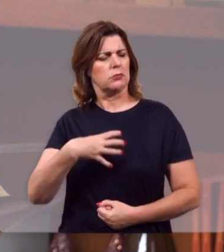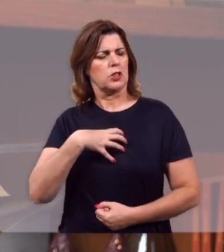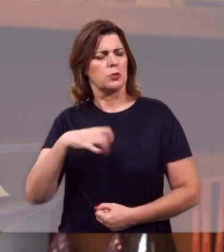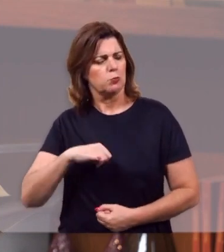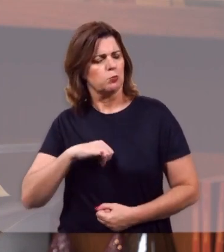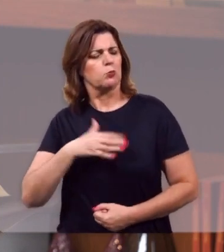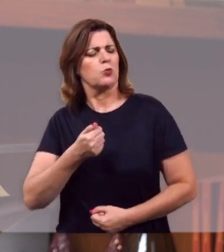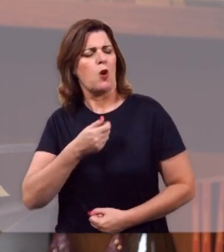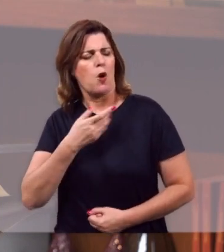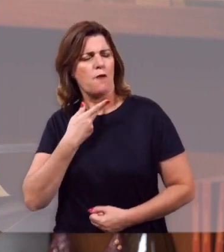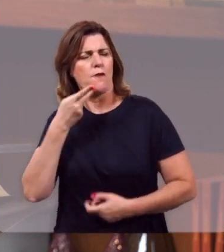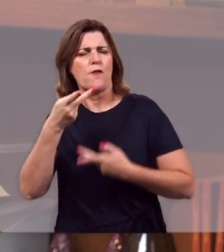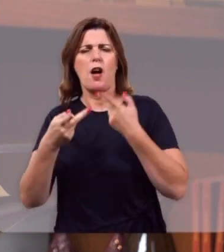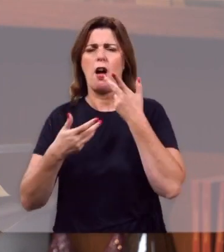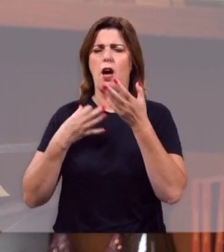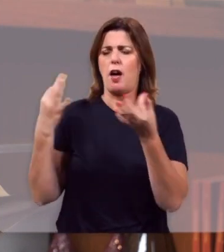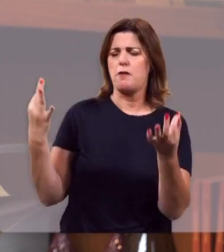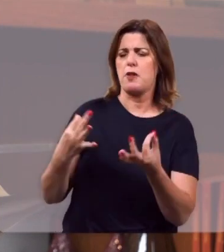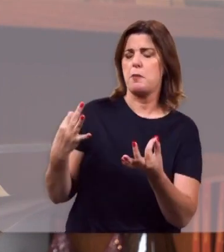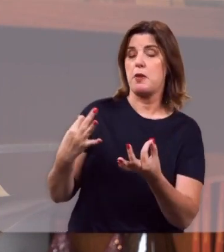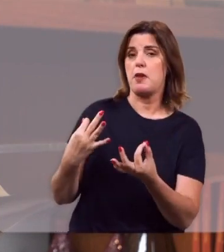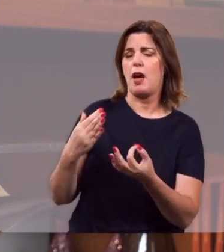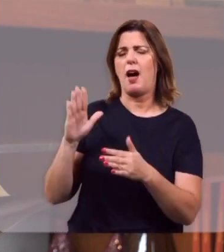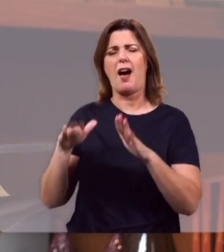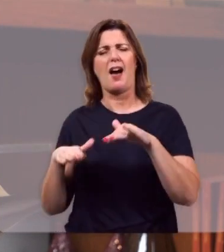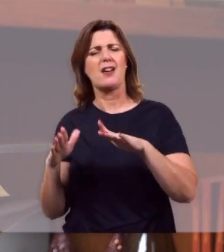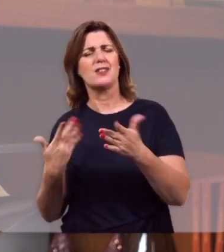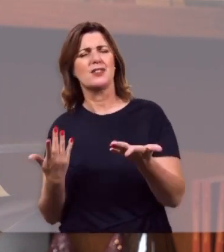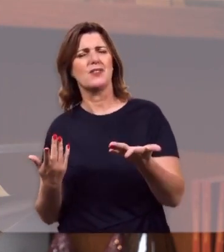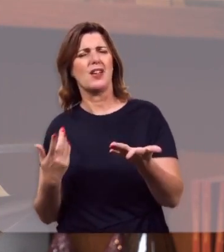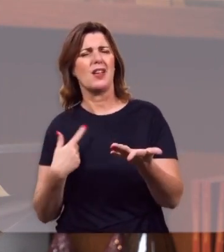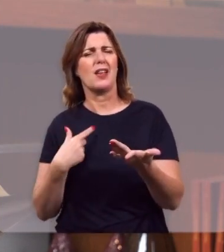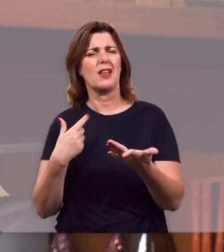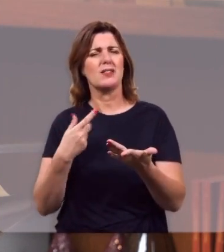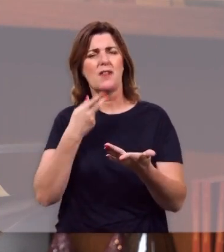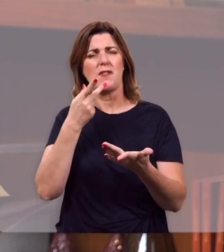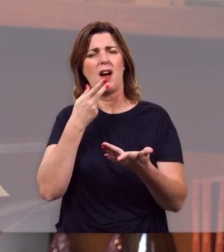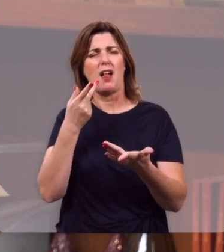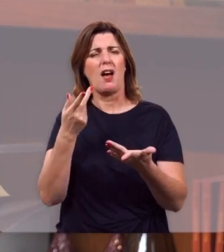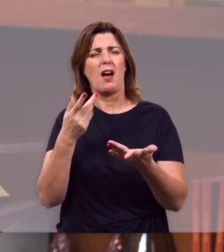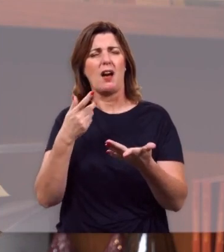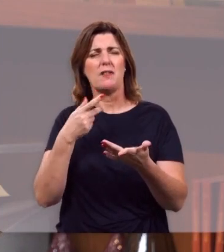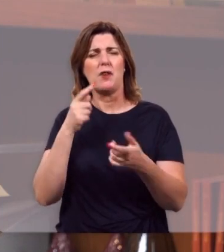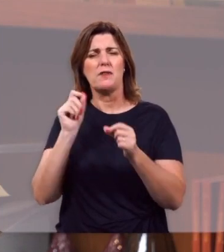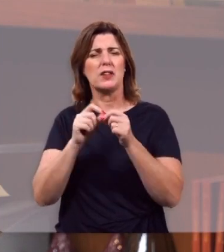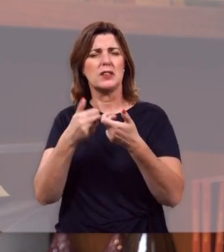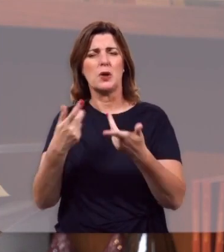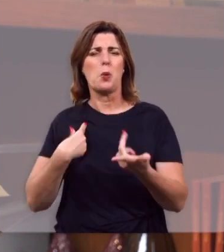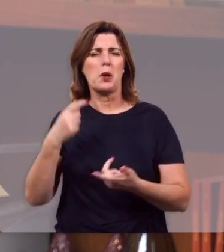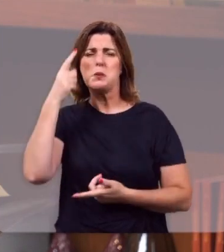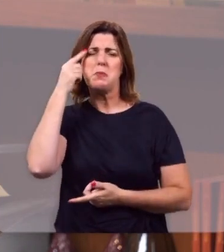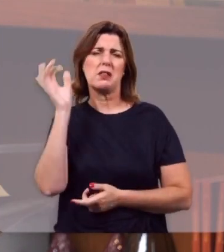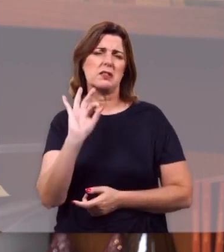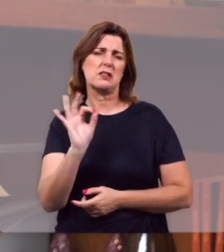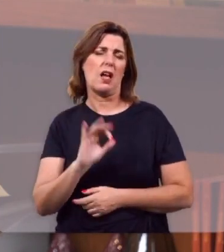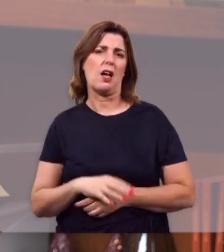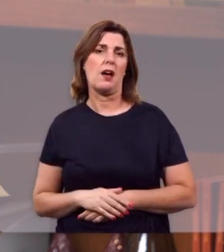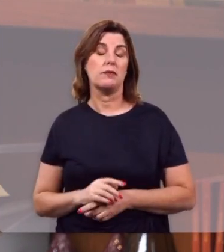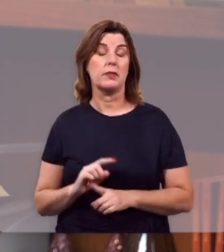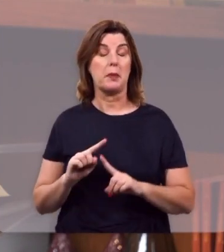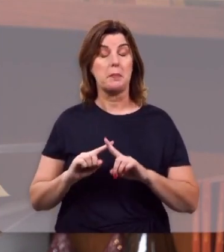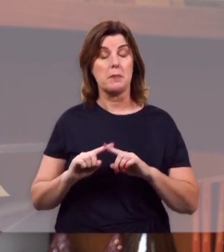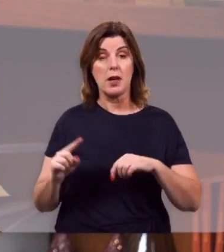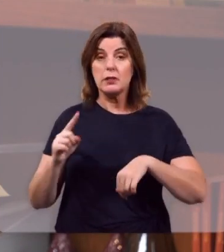impetuoso, falante, às vezes agia irrefletidamente. Mas ao mesmo tempo